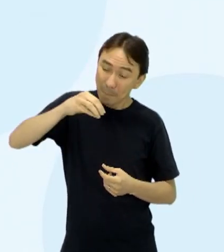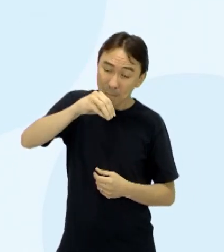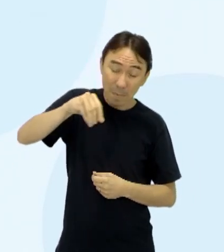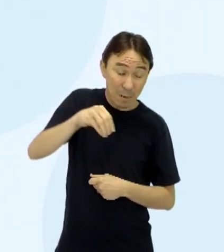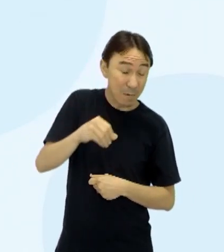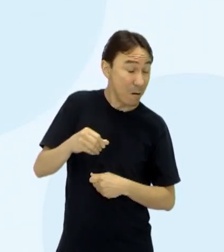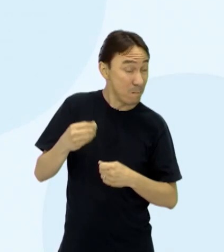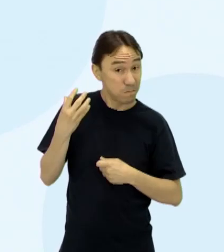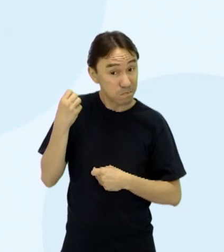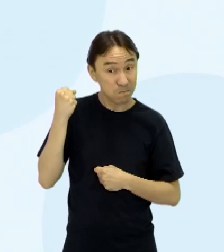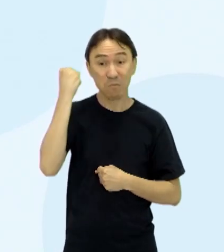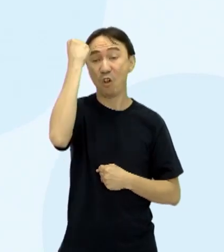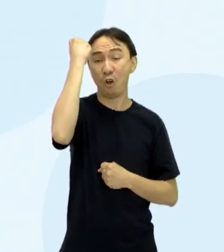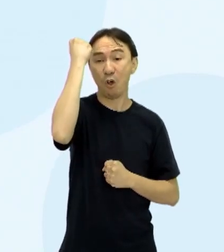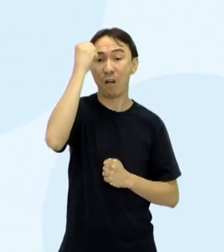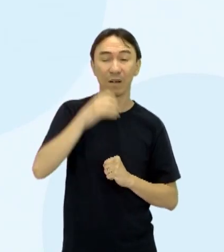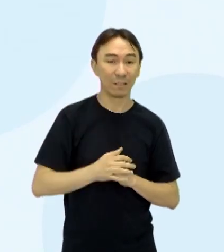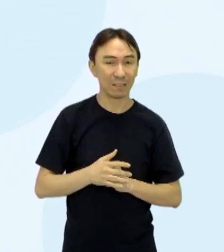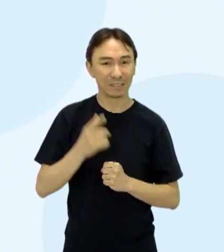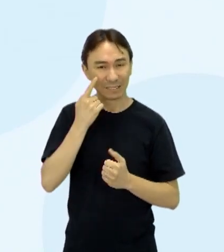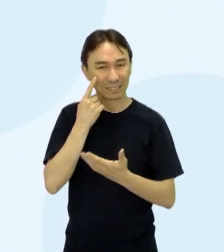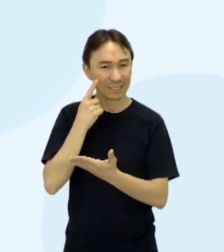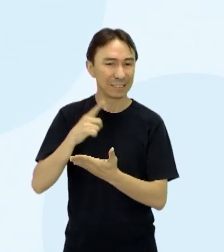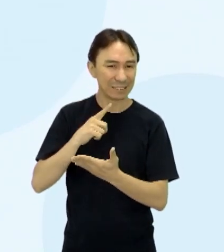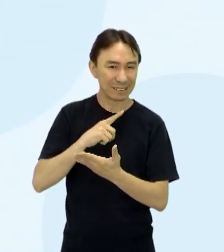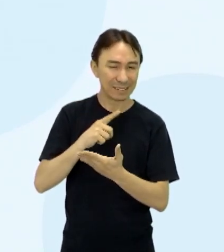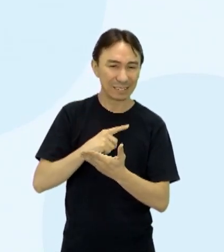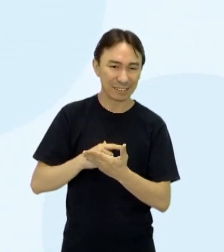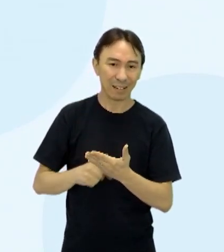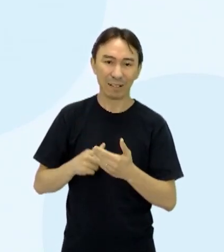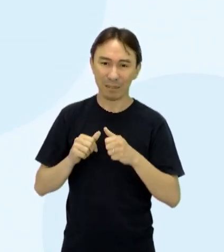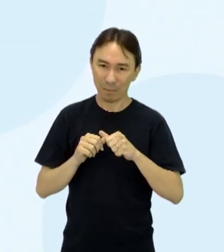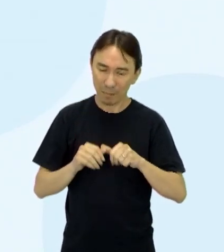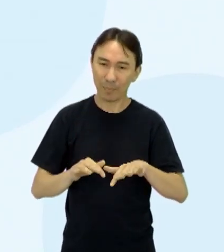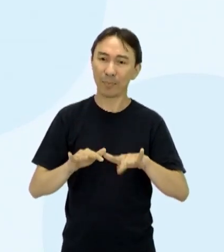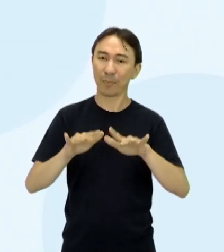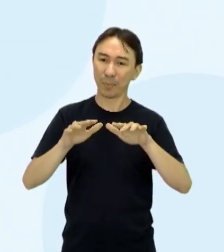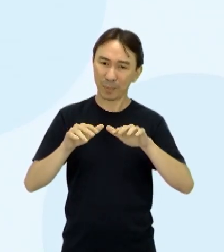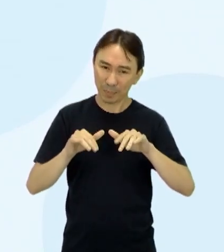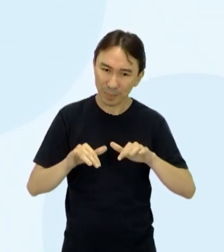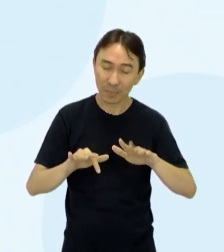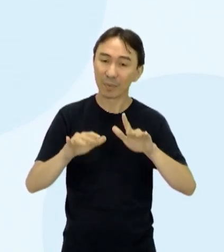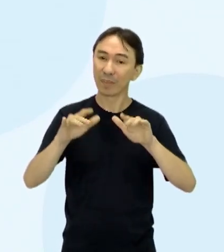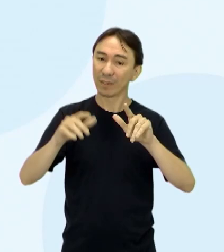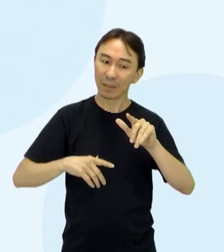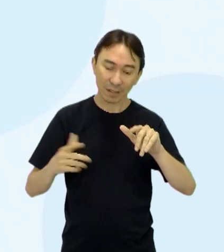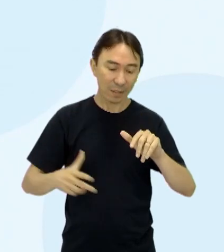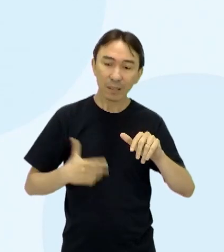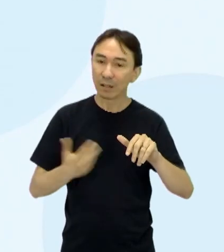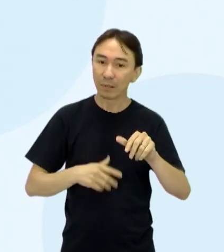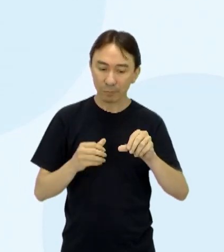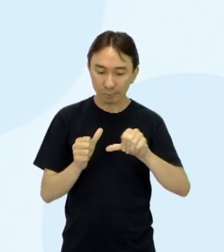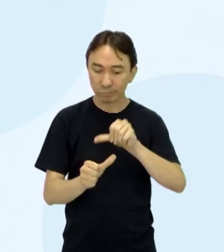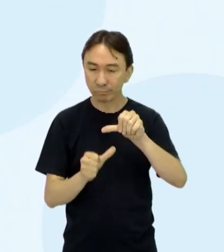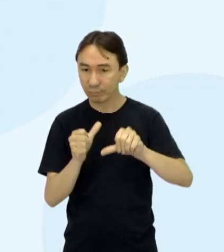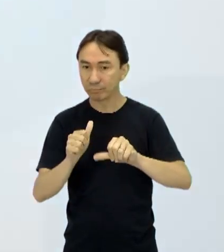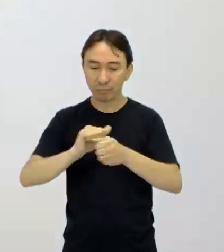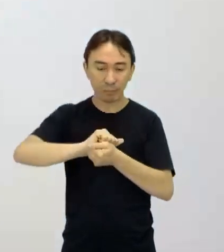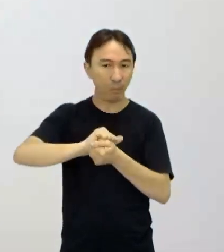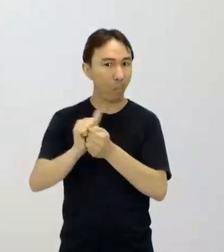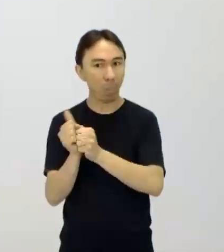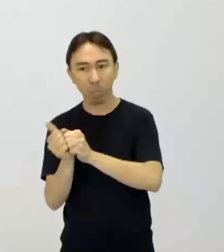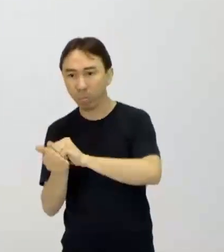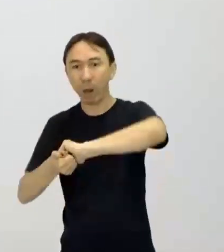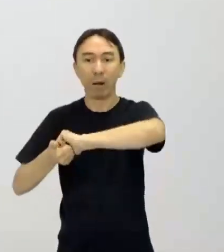salinização acaba se espreitando ali pelas margens e tal, criando ali pedras enormes de sal, né?